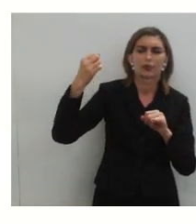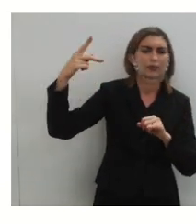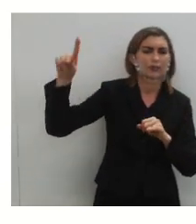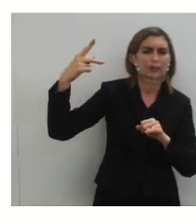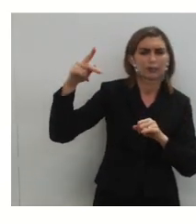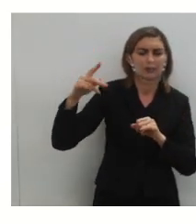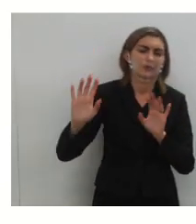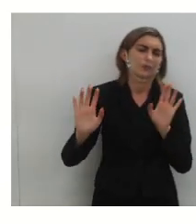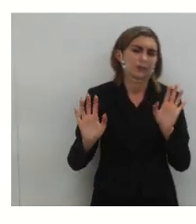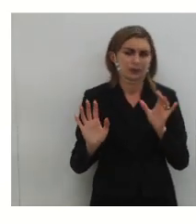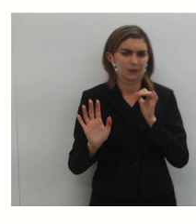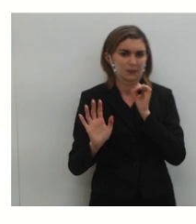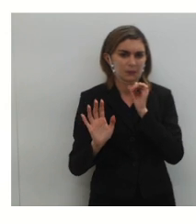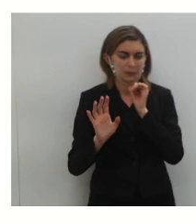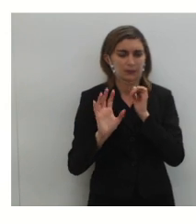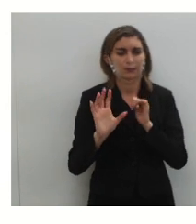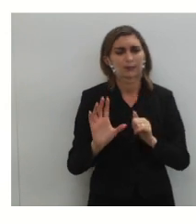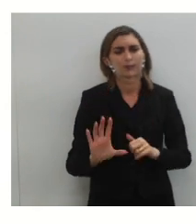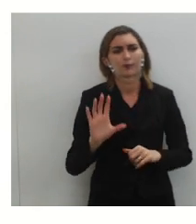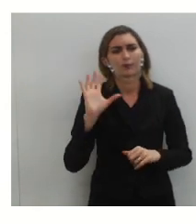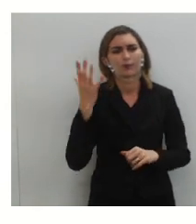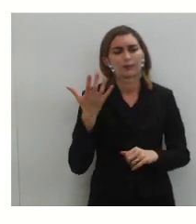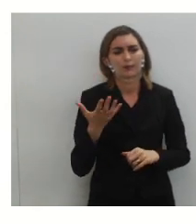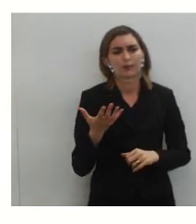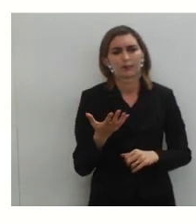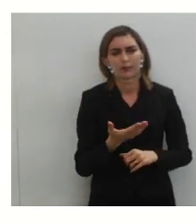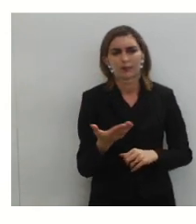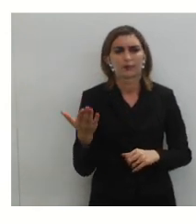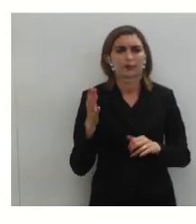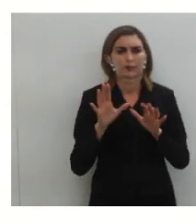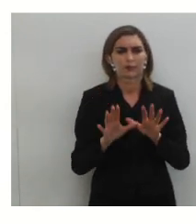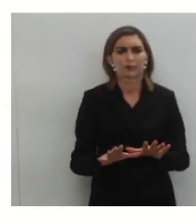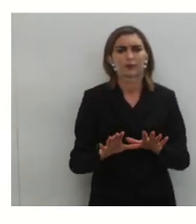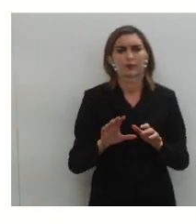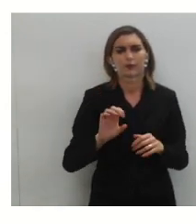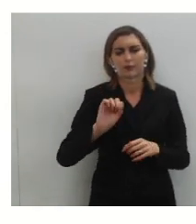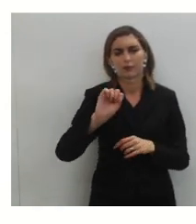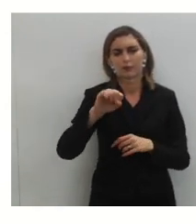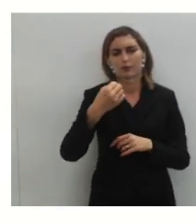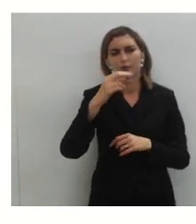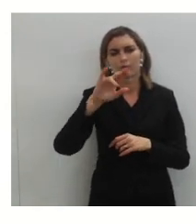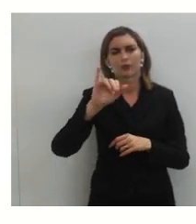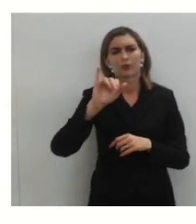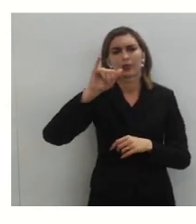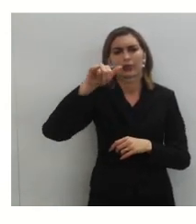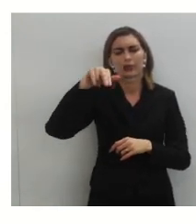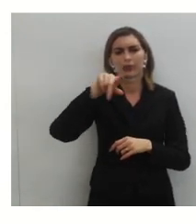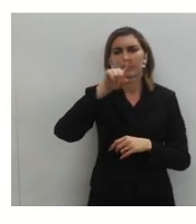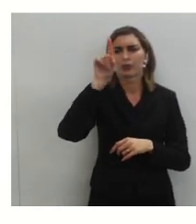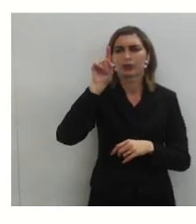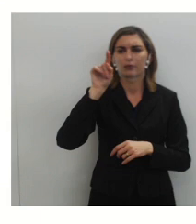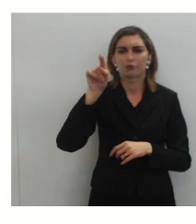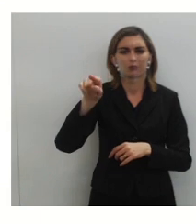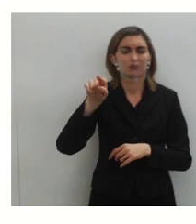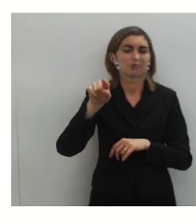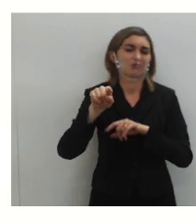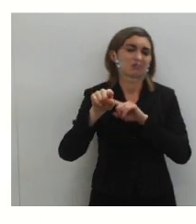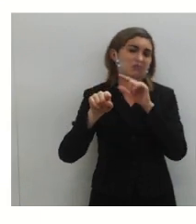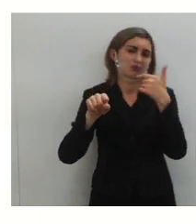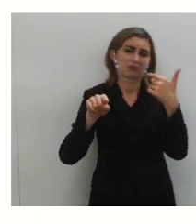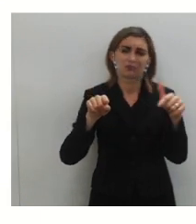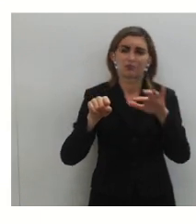Eles. Aí o que é que acontece? Estamos diante de sujeito